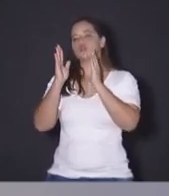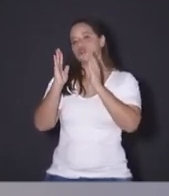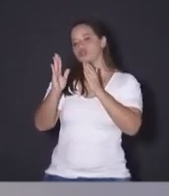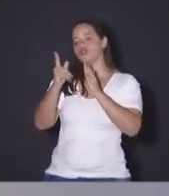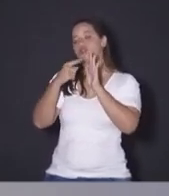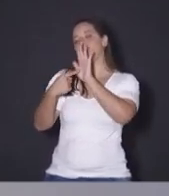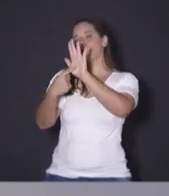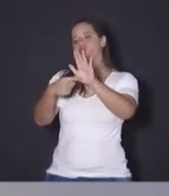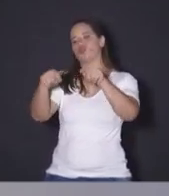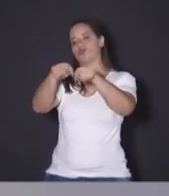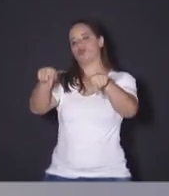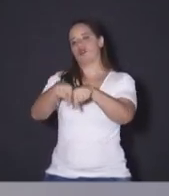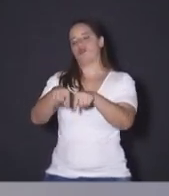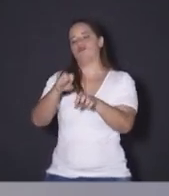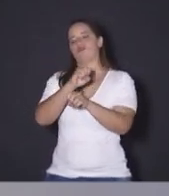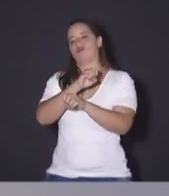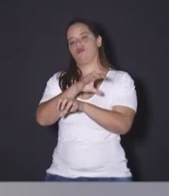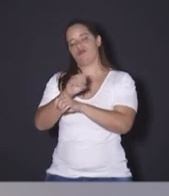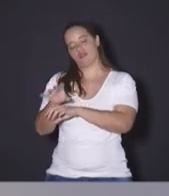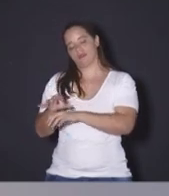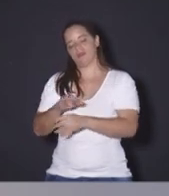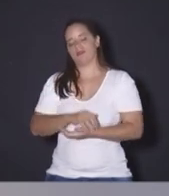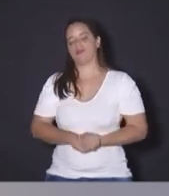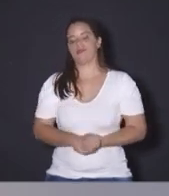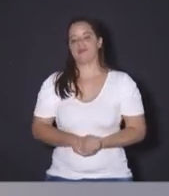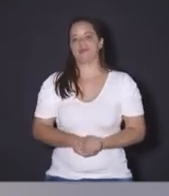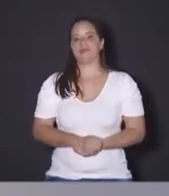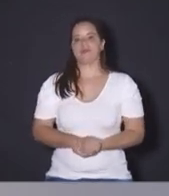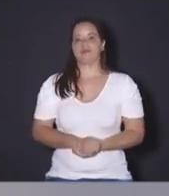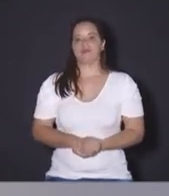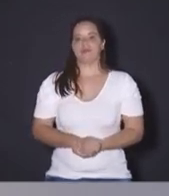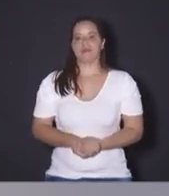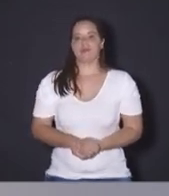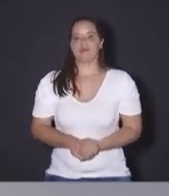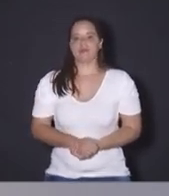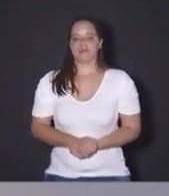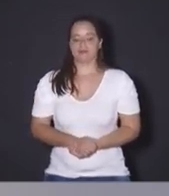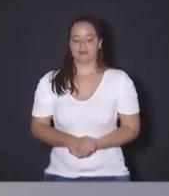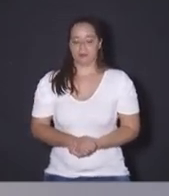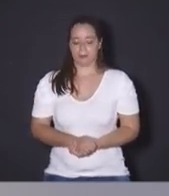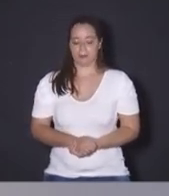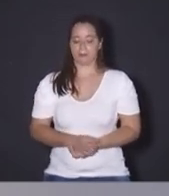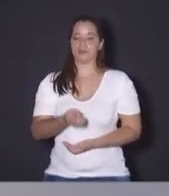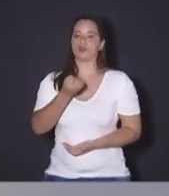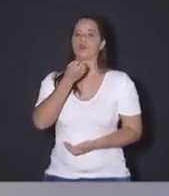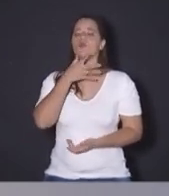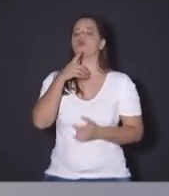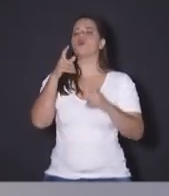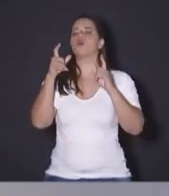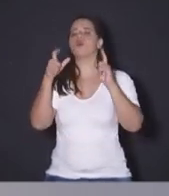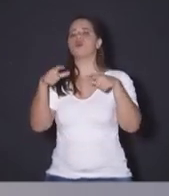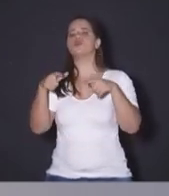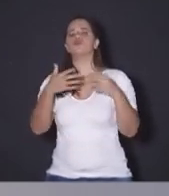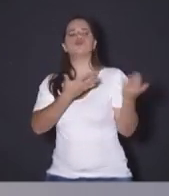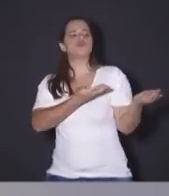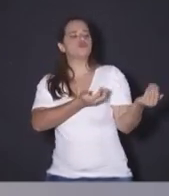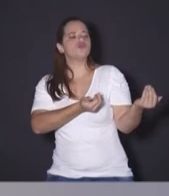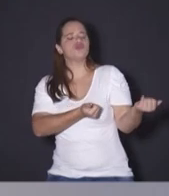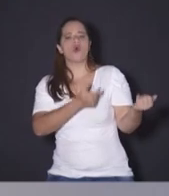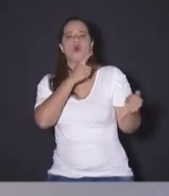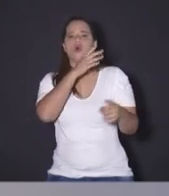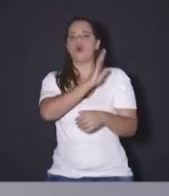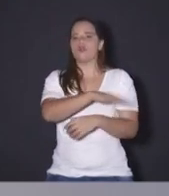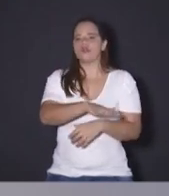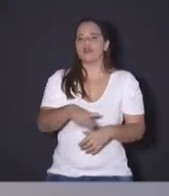apresentados em sala de aula e bom onde é que esses jovens essas